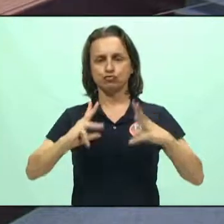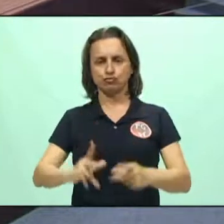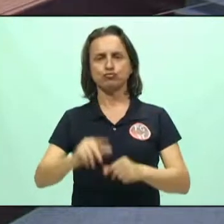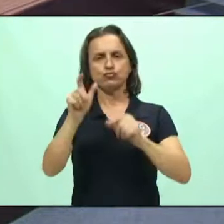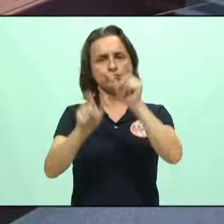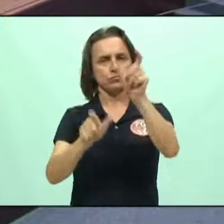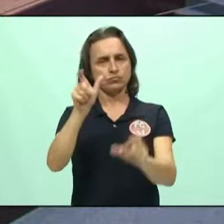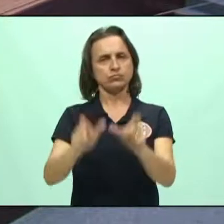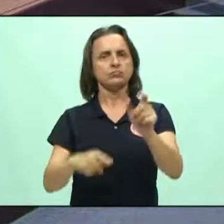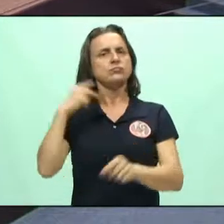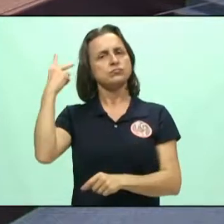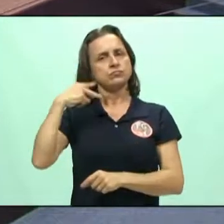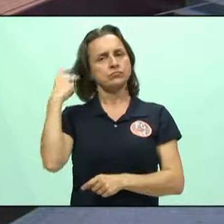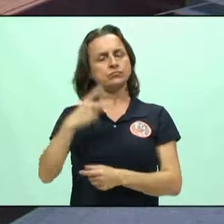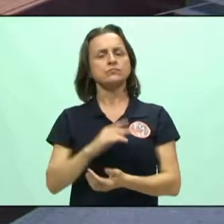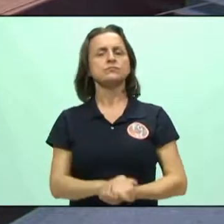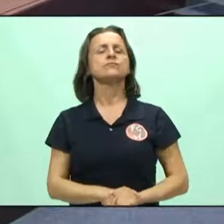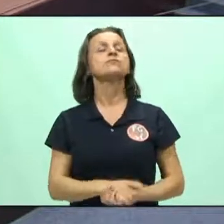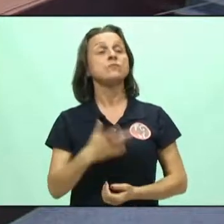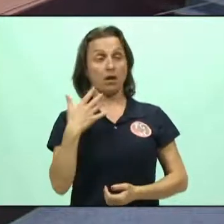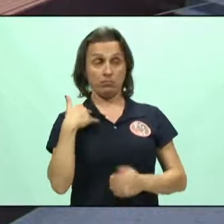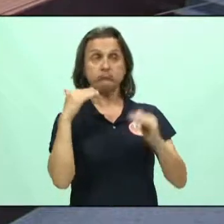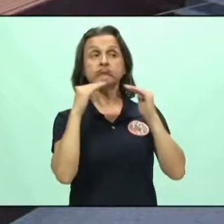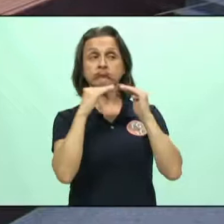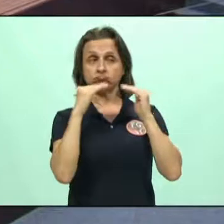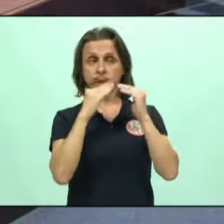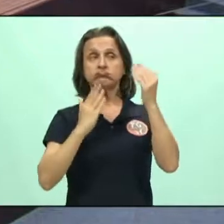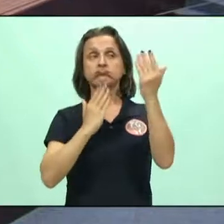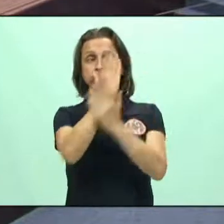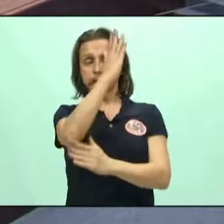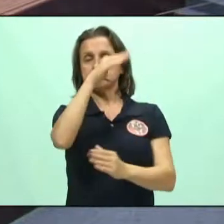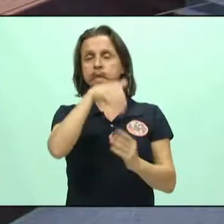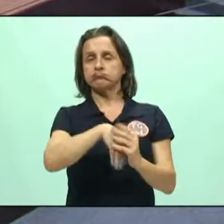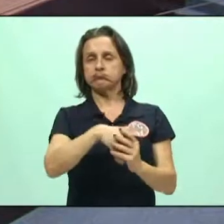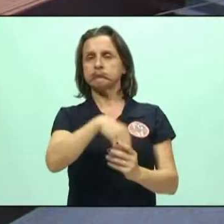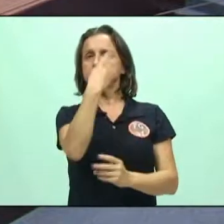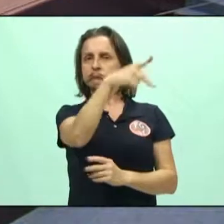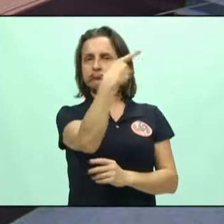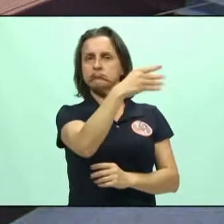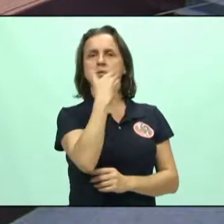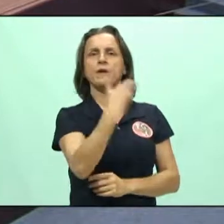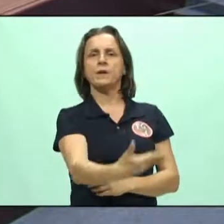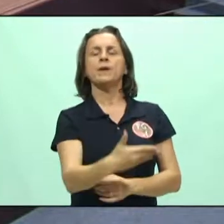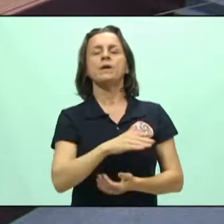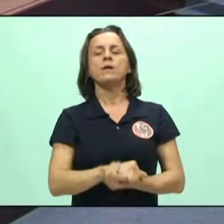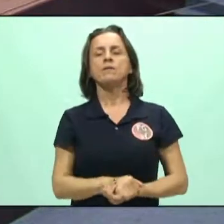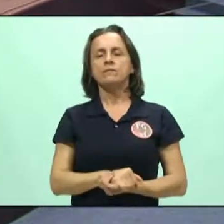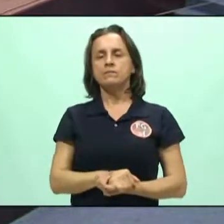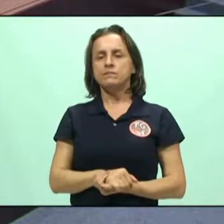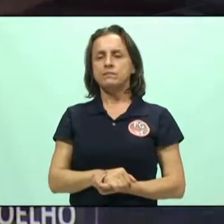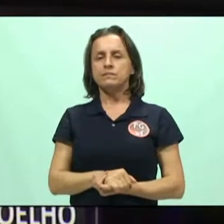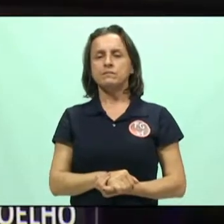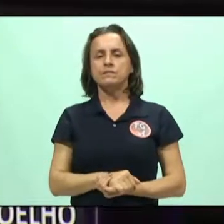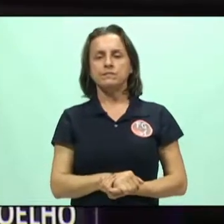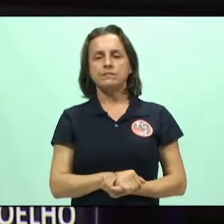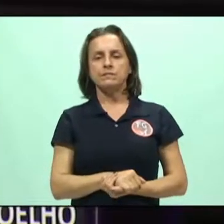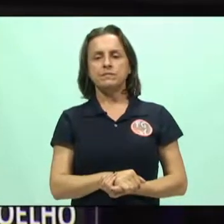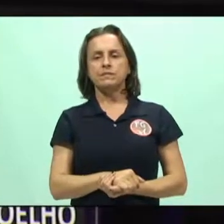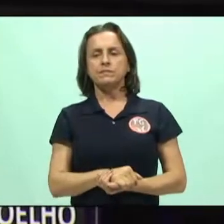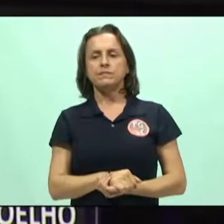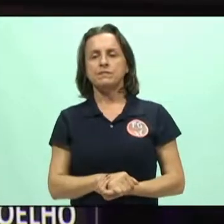Robson eu já declaro favorável meu voto ao teu requerimento eu até abri aqui no meu